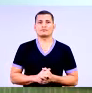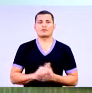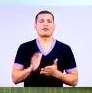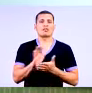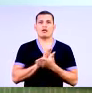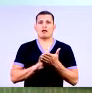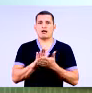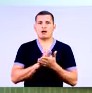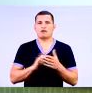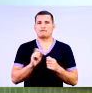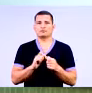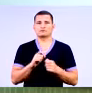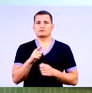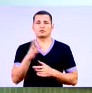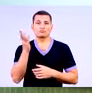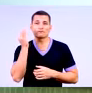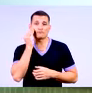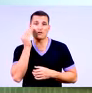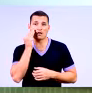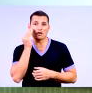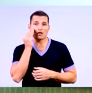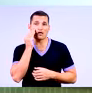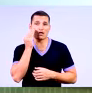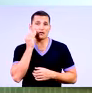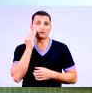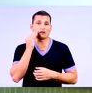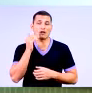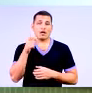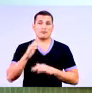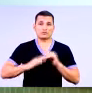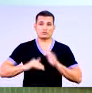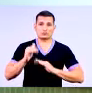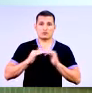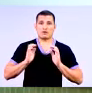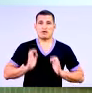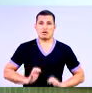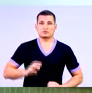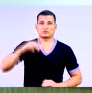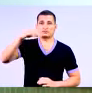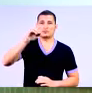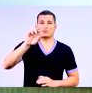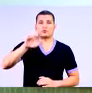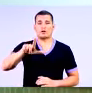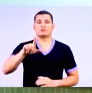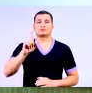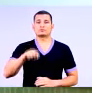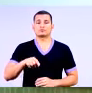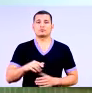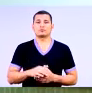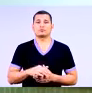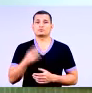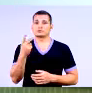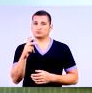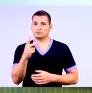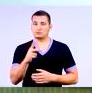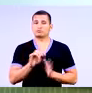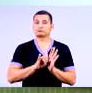você ateste que você é um profissional ético e moral. Só o que pode atestar é o seu